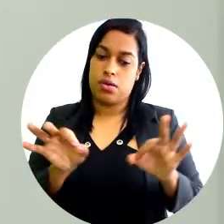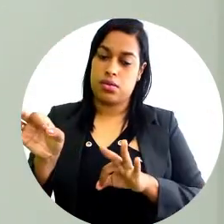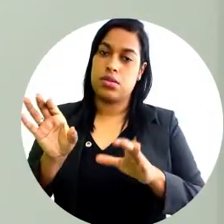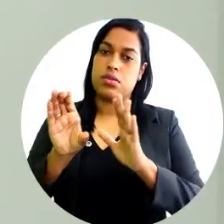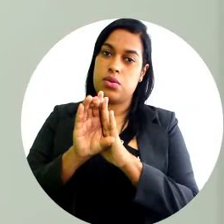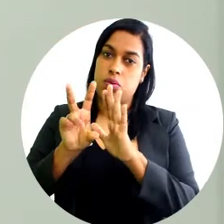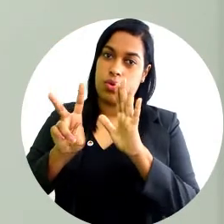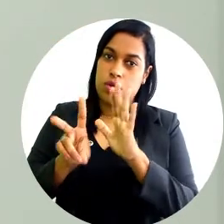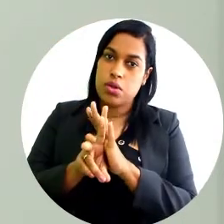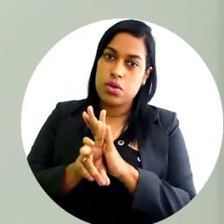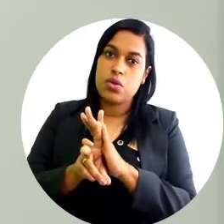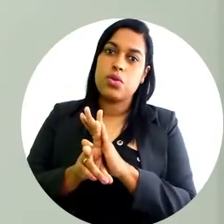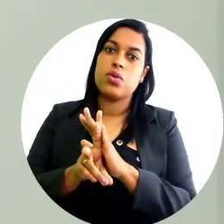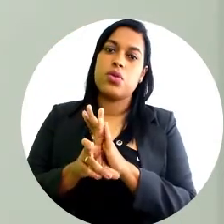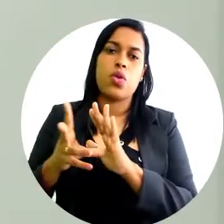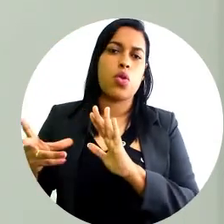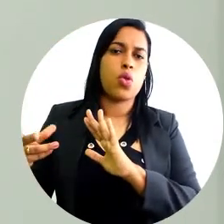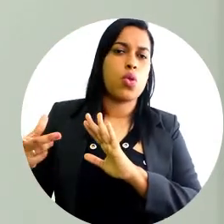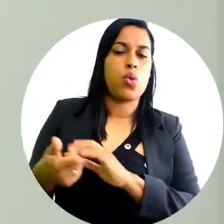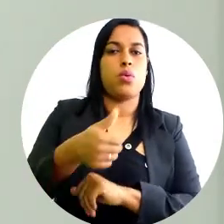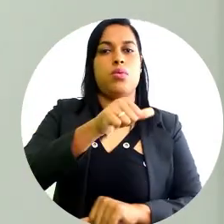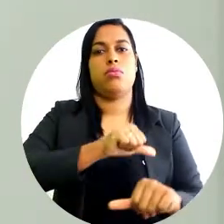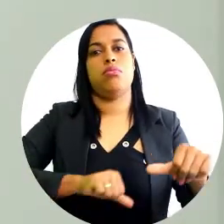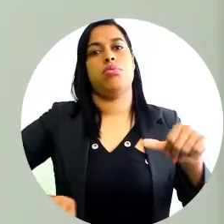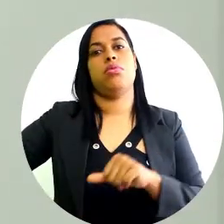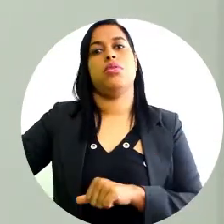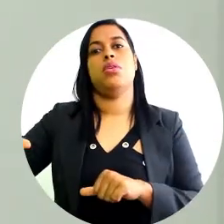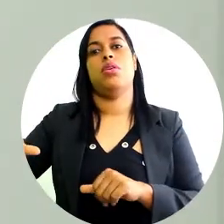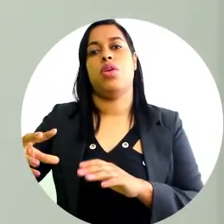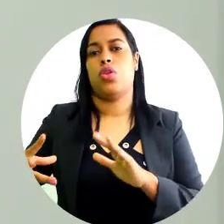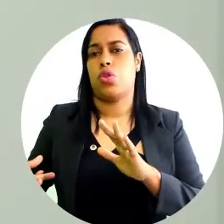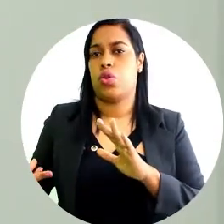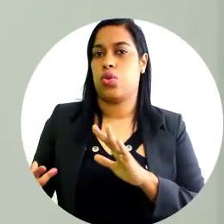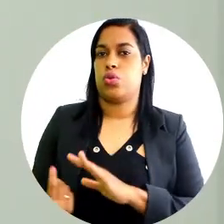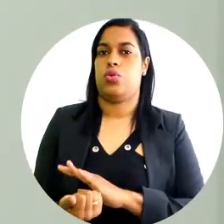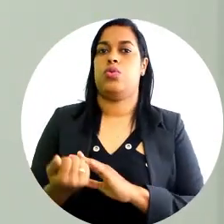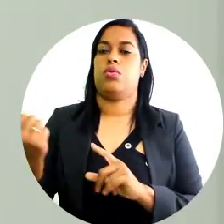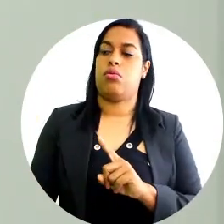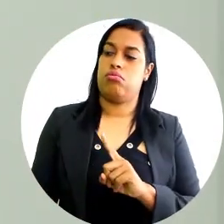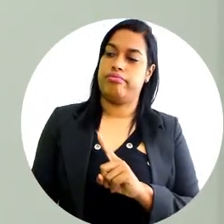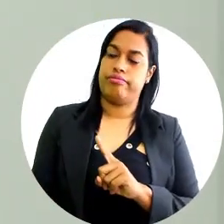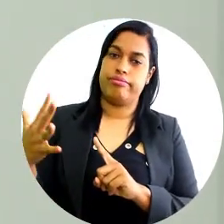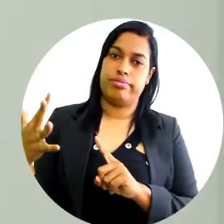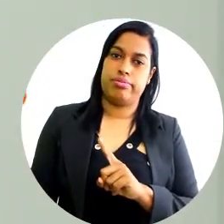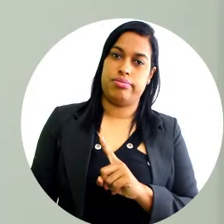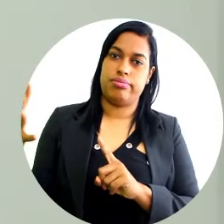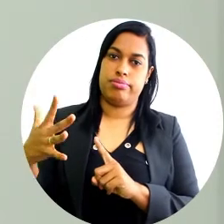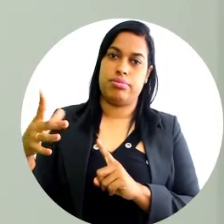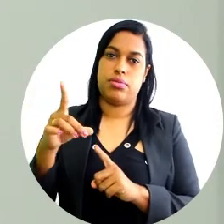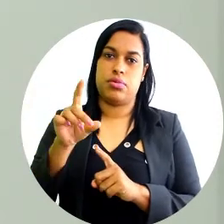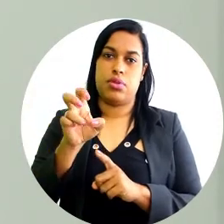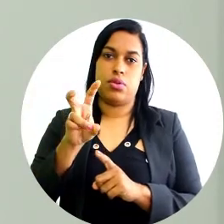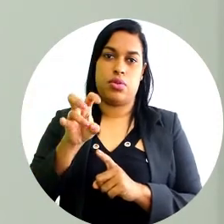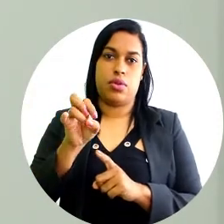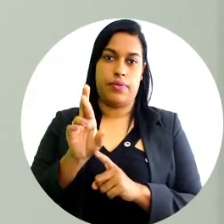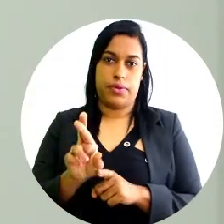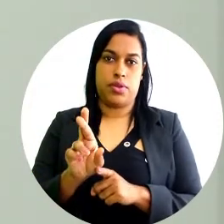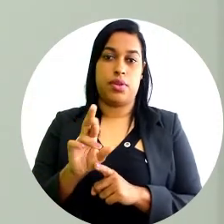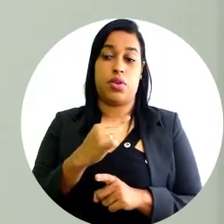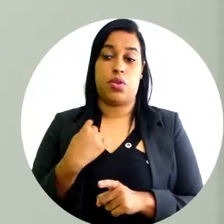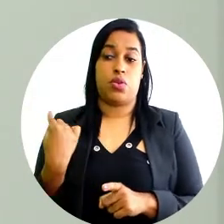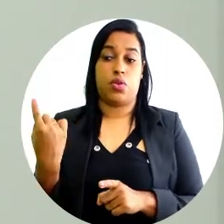do currículo. Tudo vai mudando, tudo está sob a influência do devir.